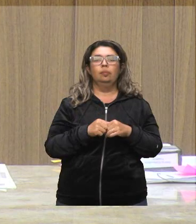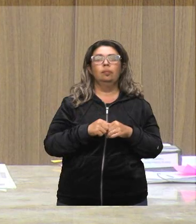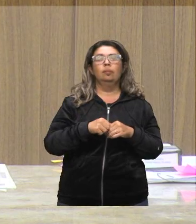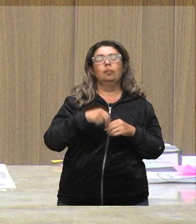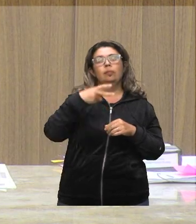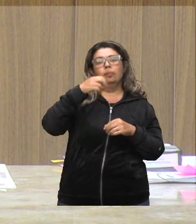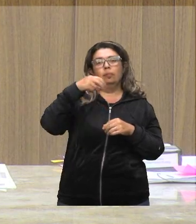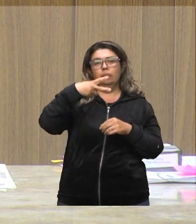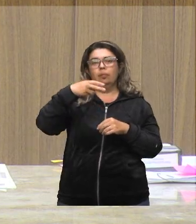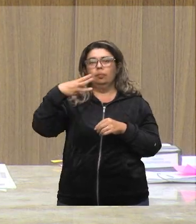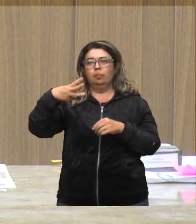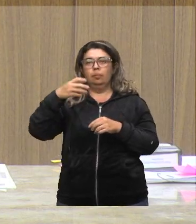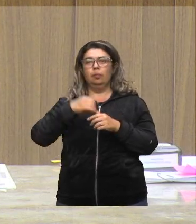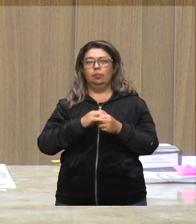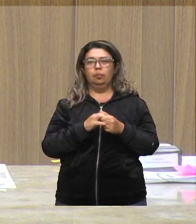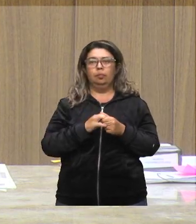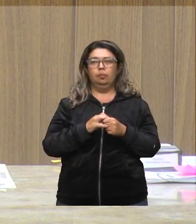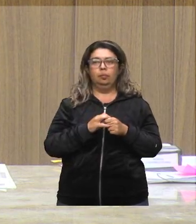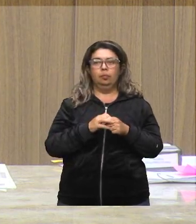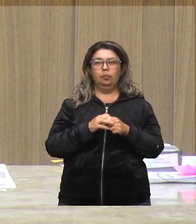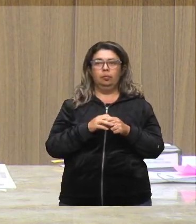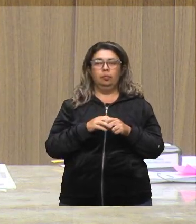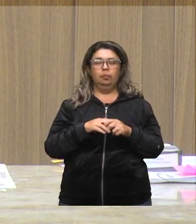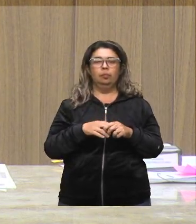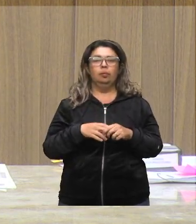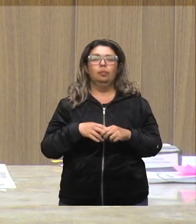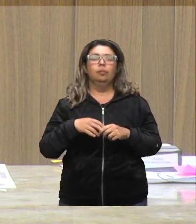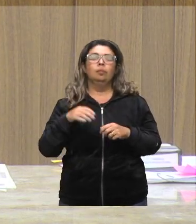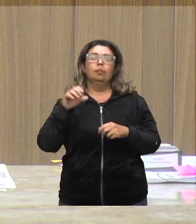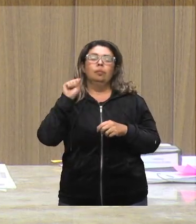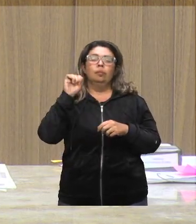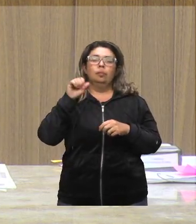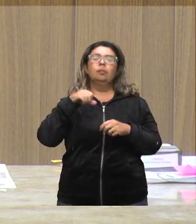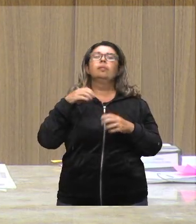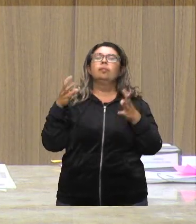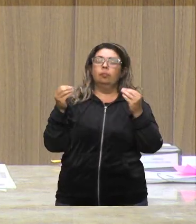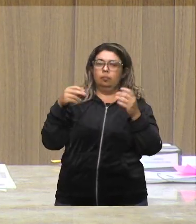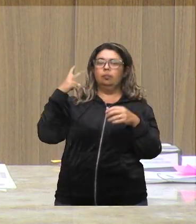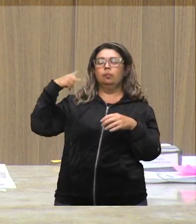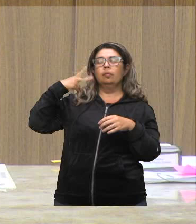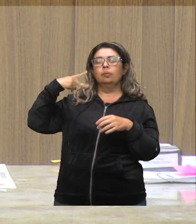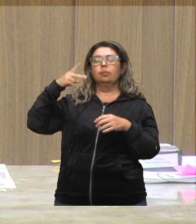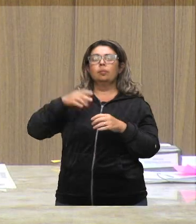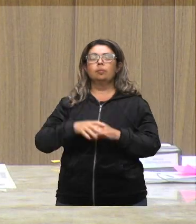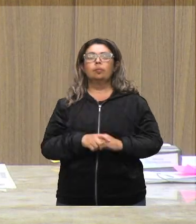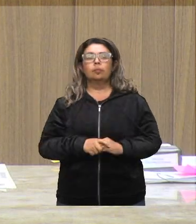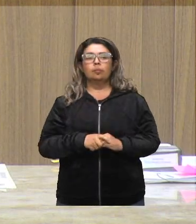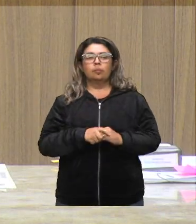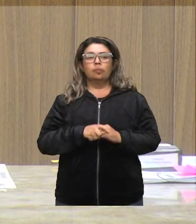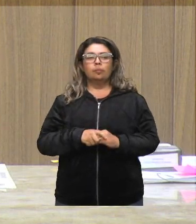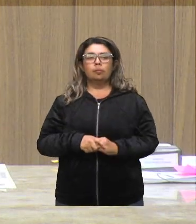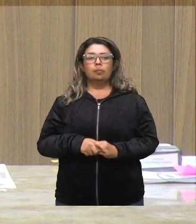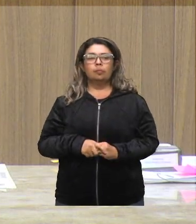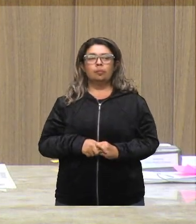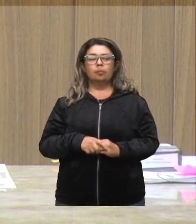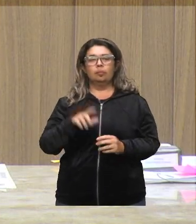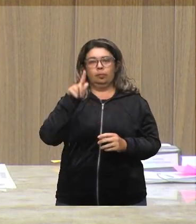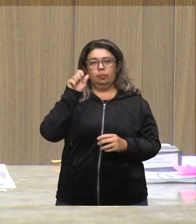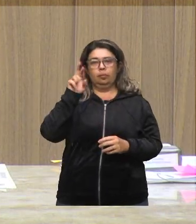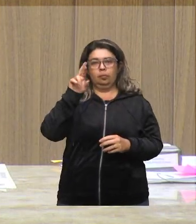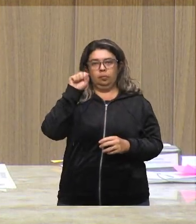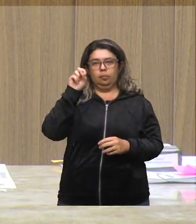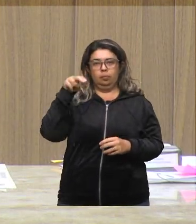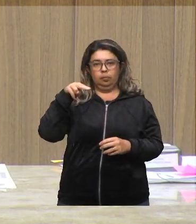1/2023, do vereador Fernando Circa, Alexandre Cachorrão, Carlinhos Zé Gotinha, Fabinho Alerta Verbal, Gerson